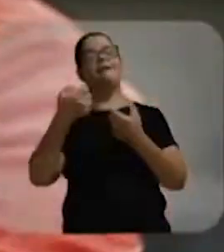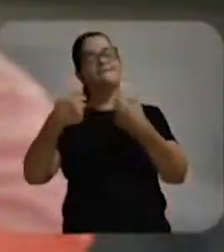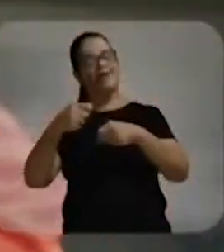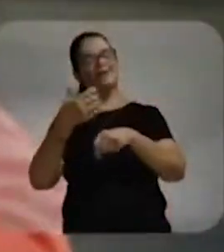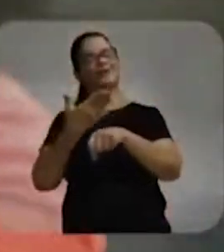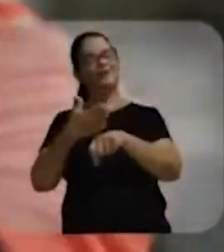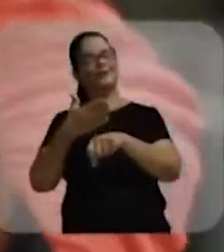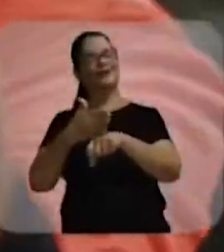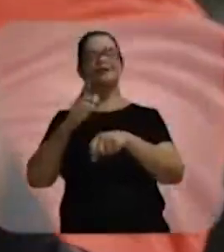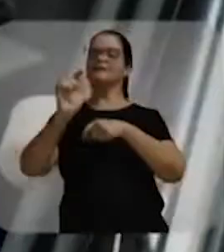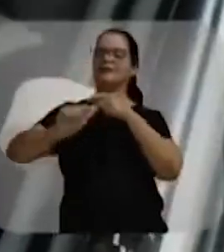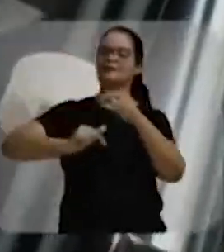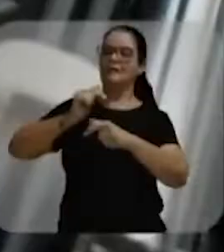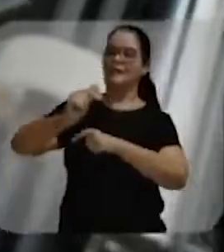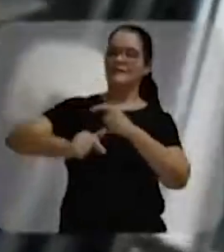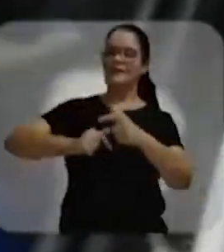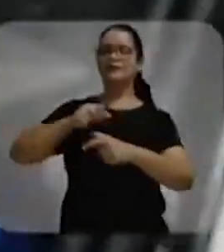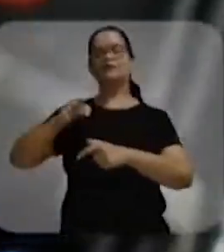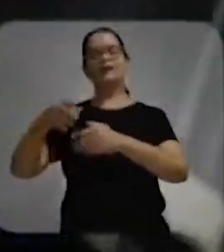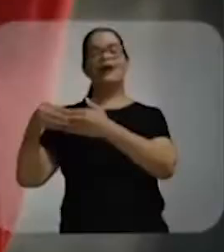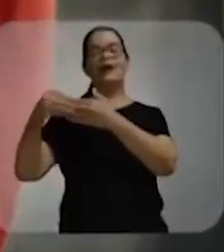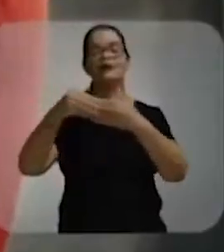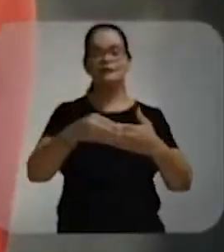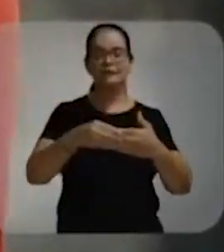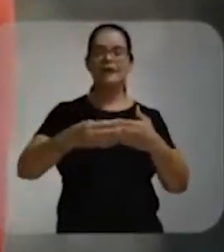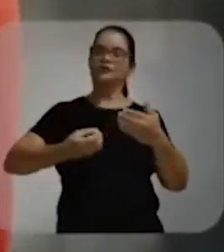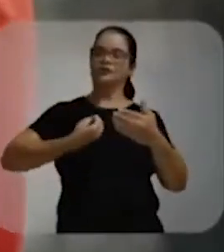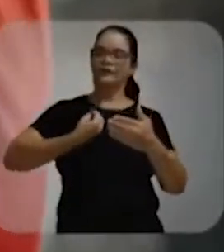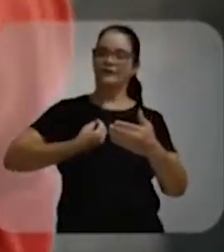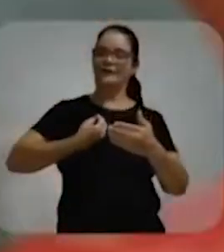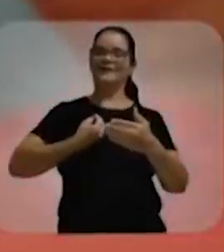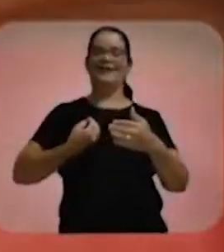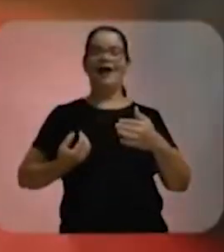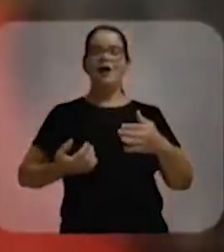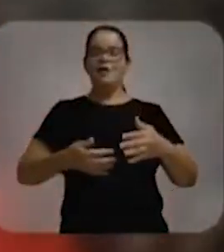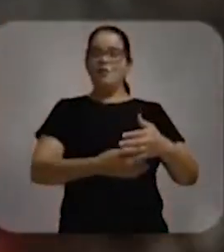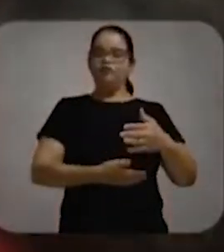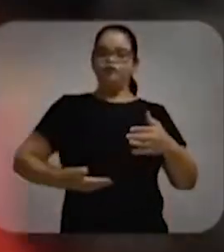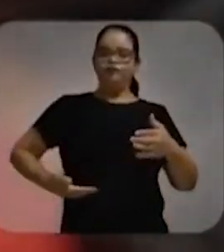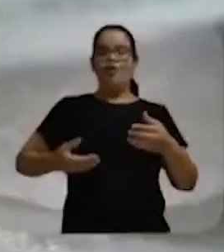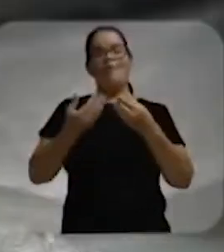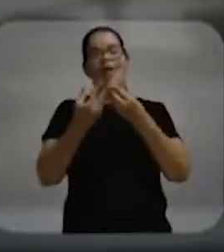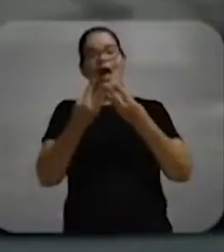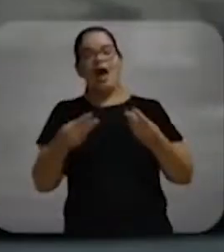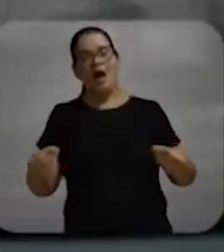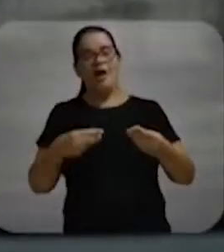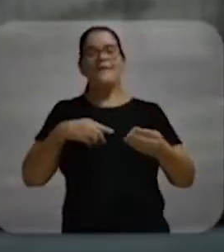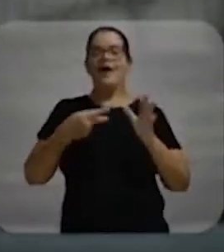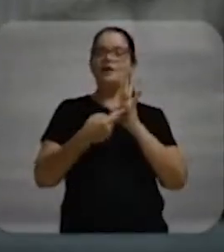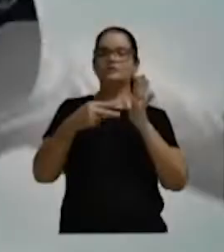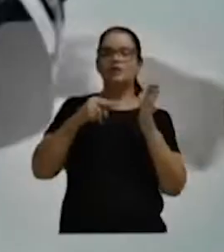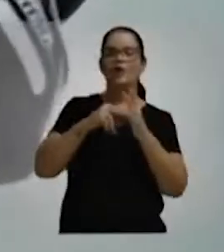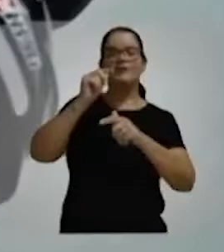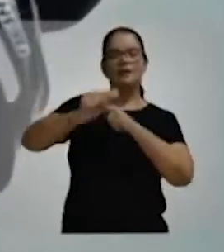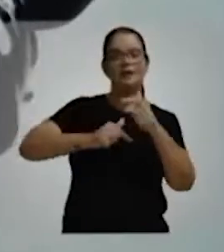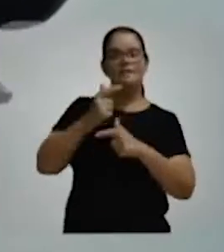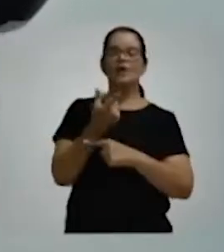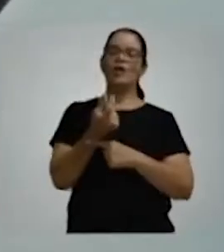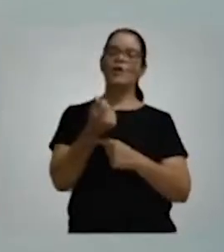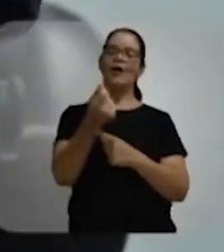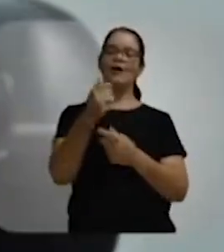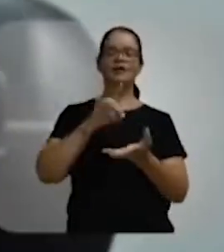prática. Ela é trabalhadora. Ela traz presentes e até enche sua barriga. Ela é sinônimo de emprego, renda